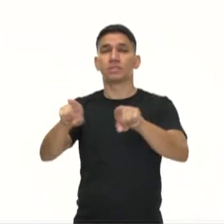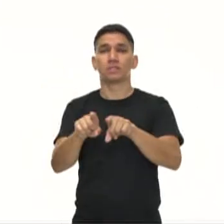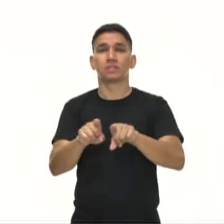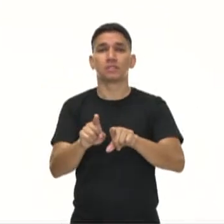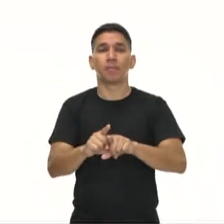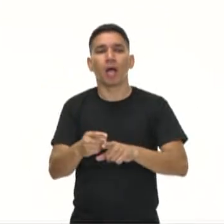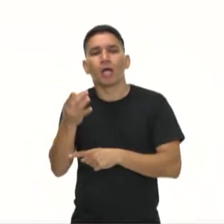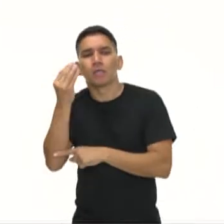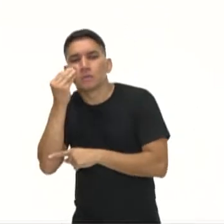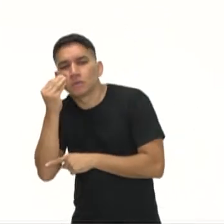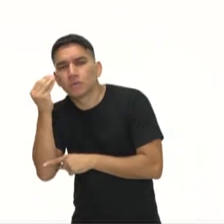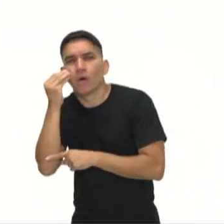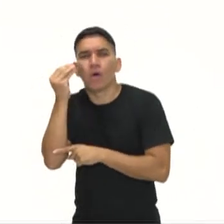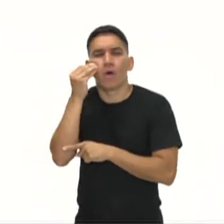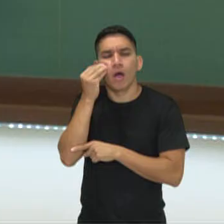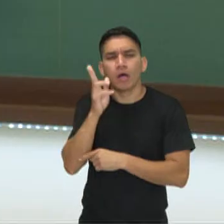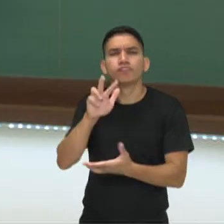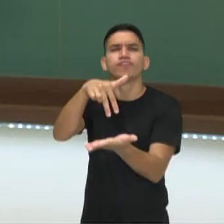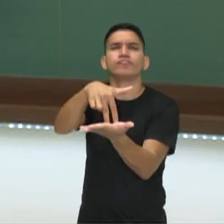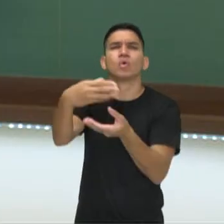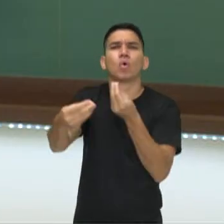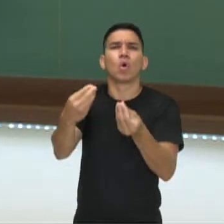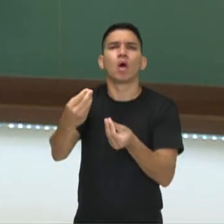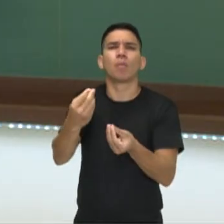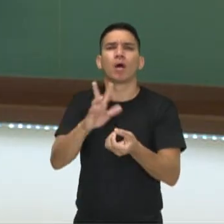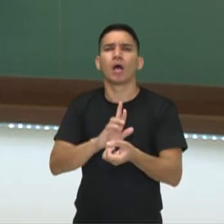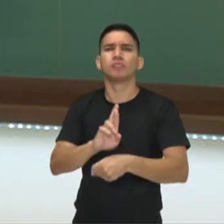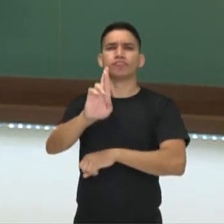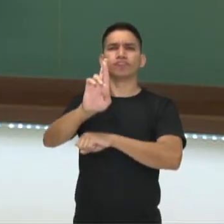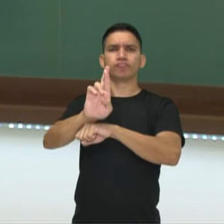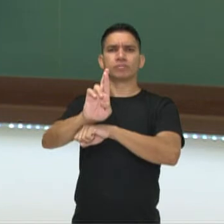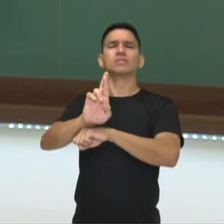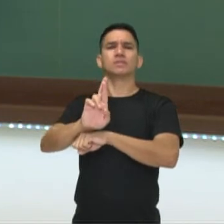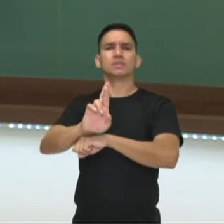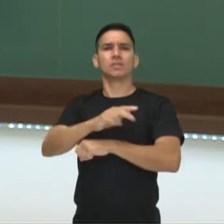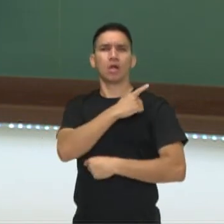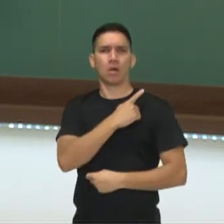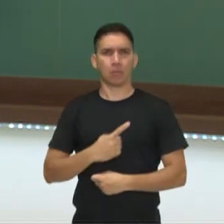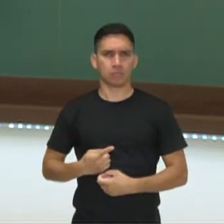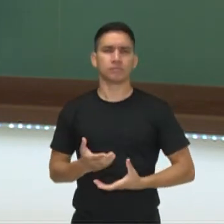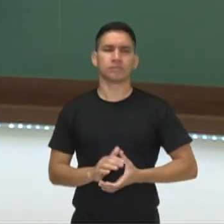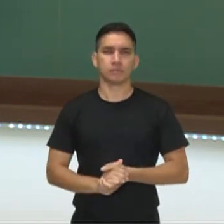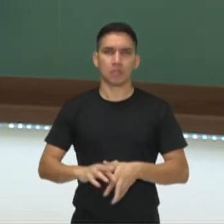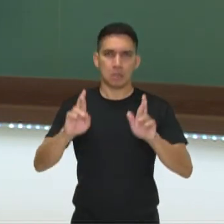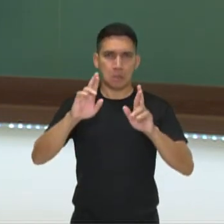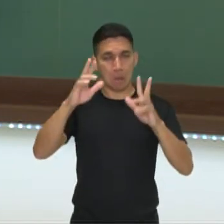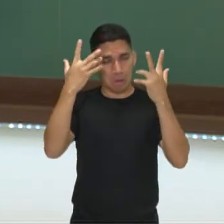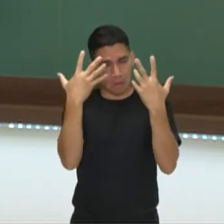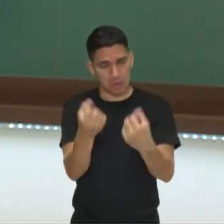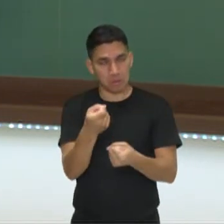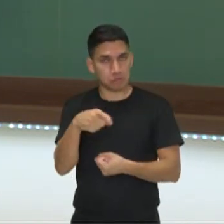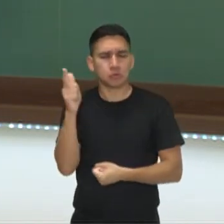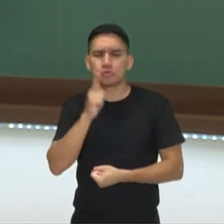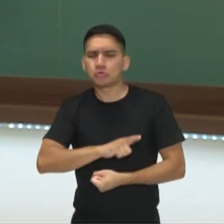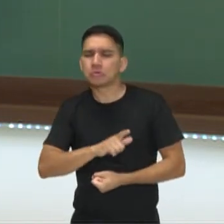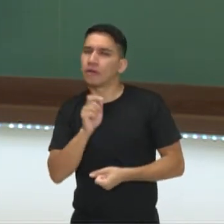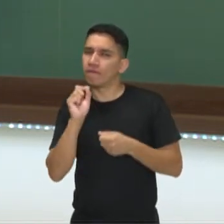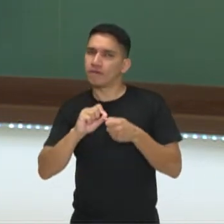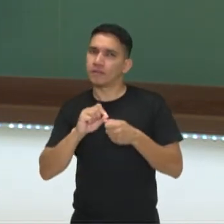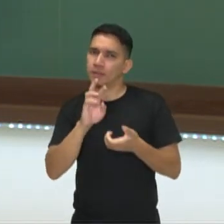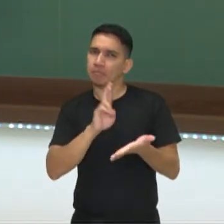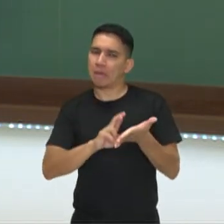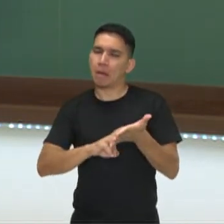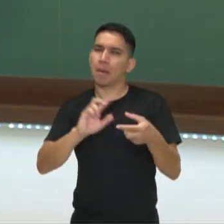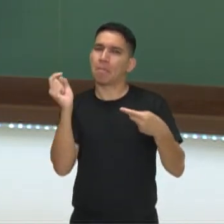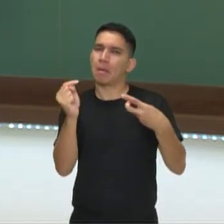dos representantes do poder. Então, aqui são, né, são grandes dicas. Espero que vocês tenham conseguido realizar essa atividade, né,